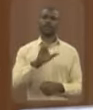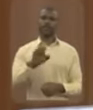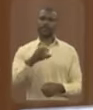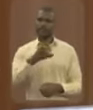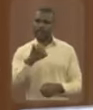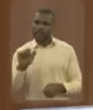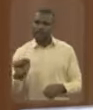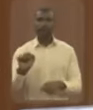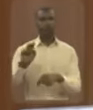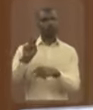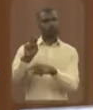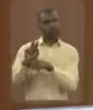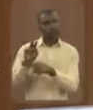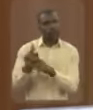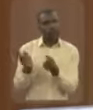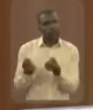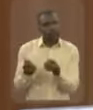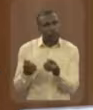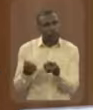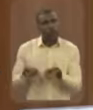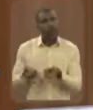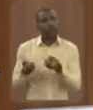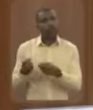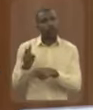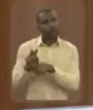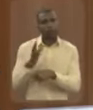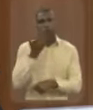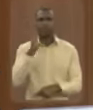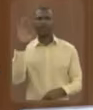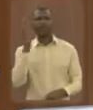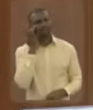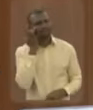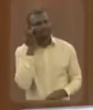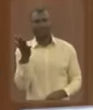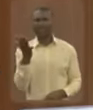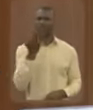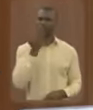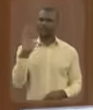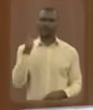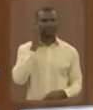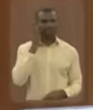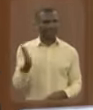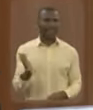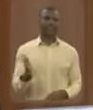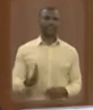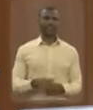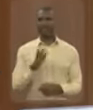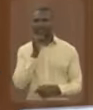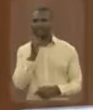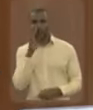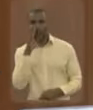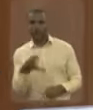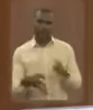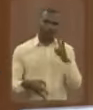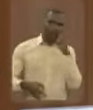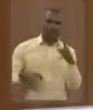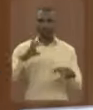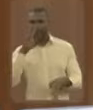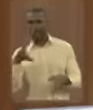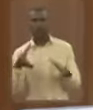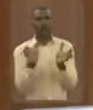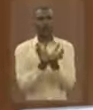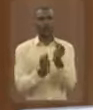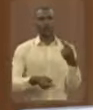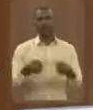com o gasto público Então vamos muito cuidado prometer é fácil prometer é muito fácil né Ficar acusando o partido